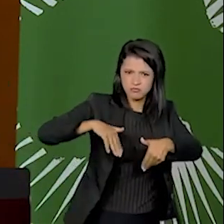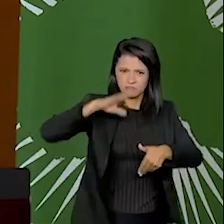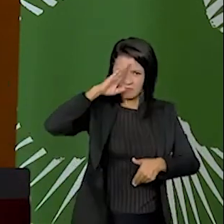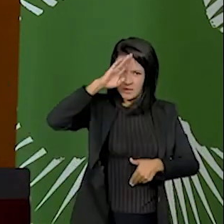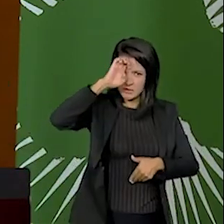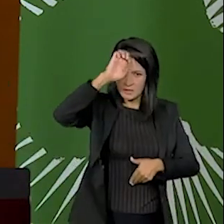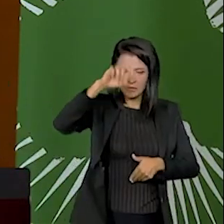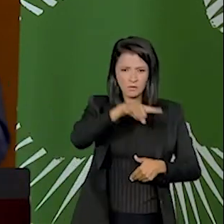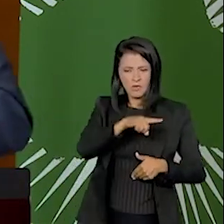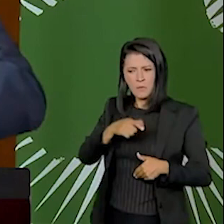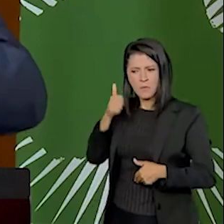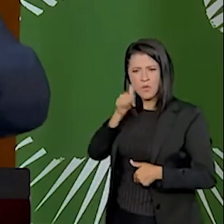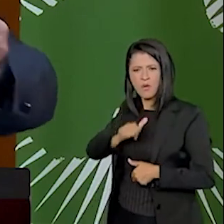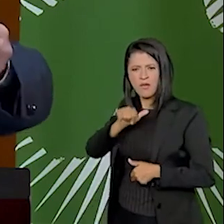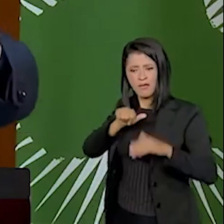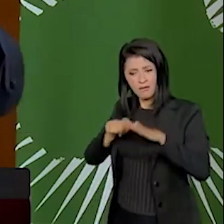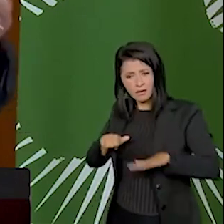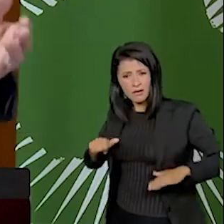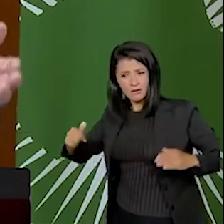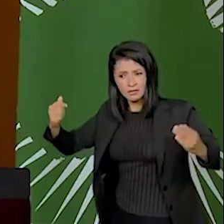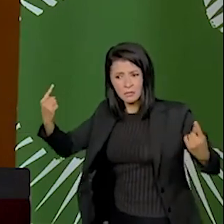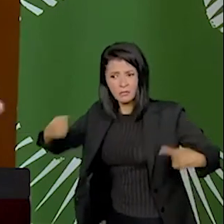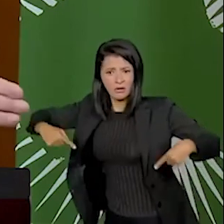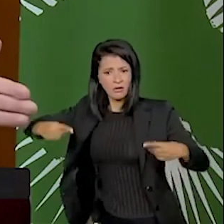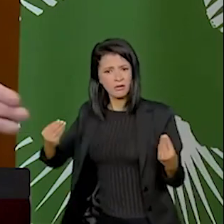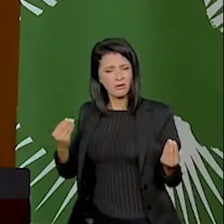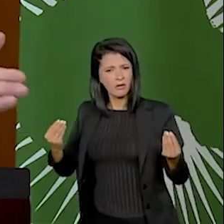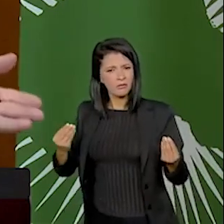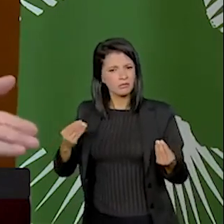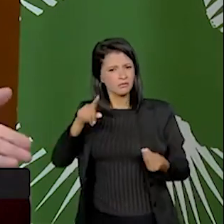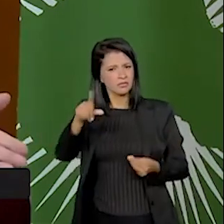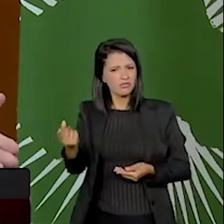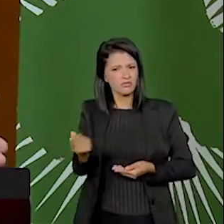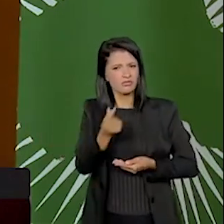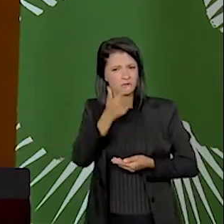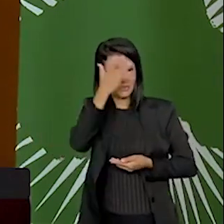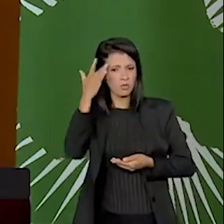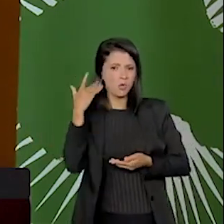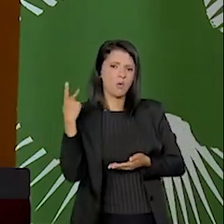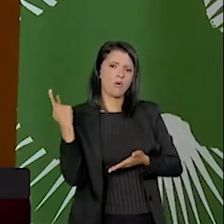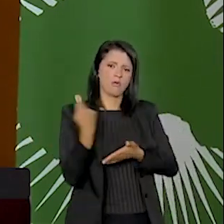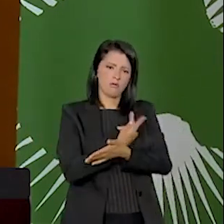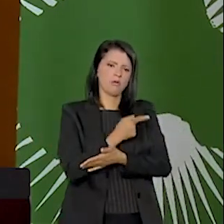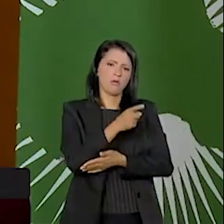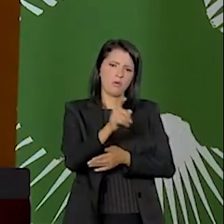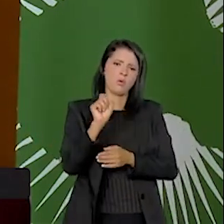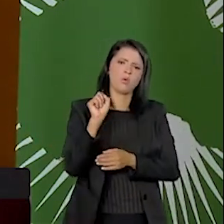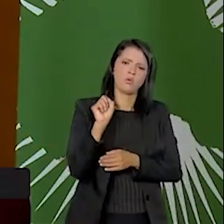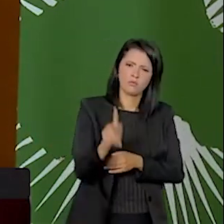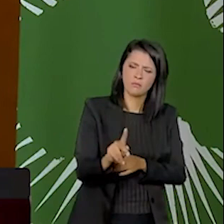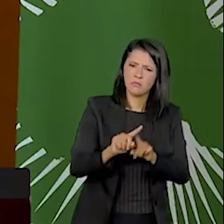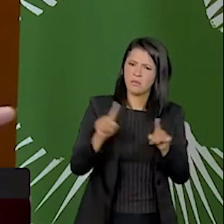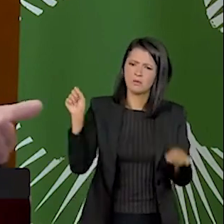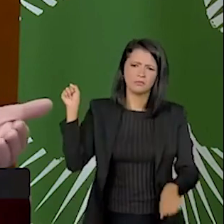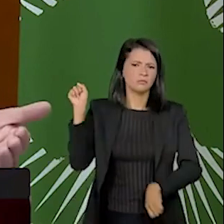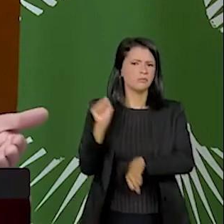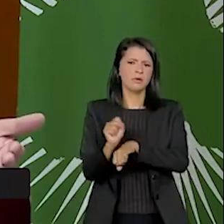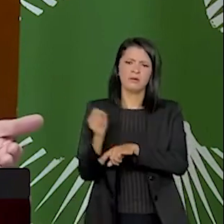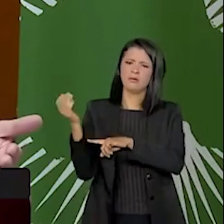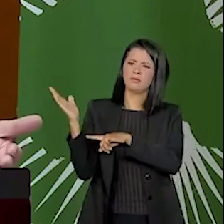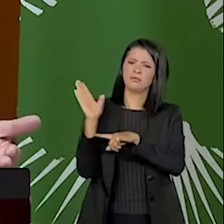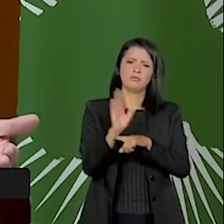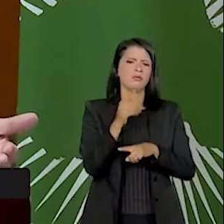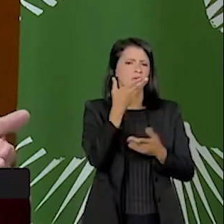algum erro nessa instituição que recolhe dinheiro fura-se quem errou mas não suspenda a ajuda